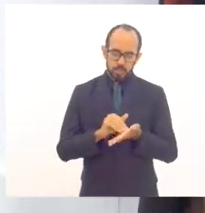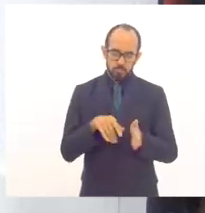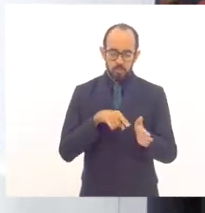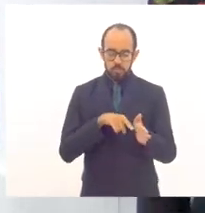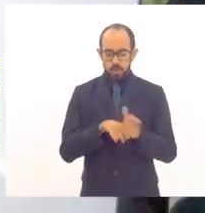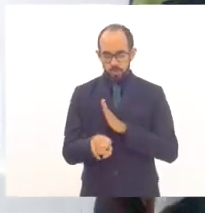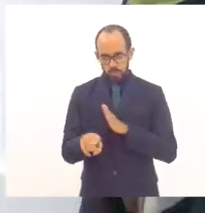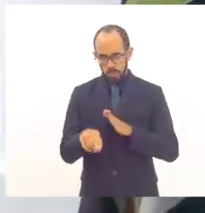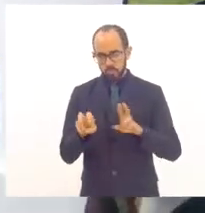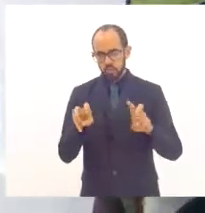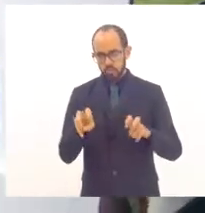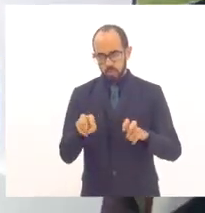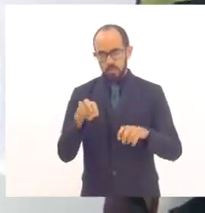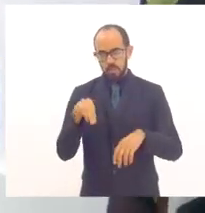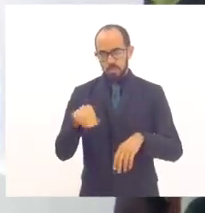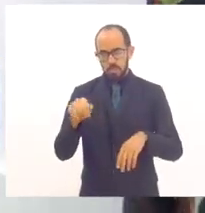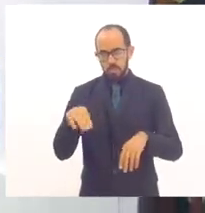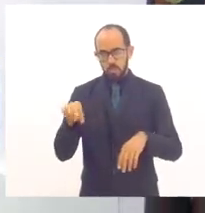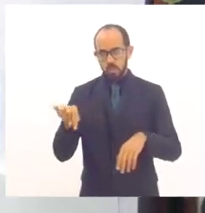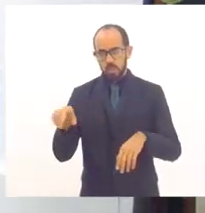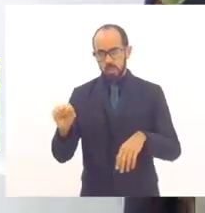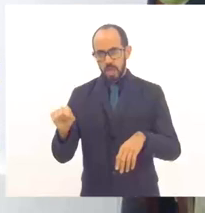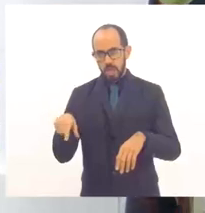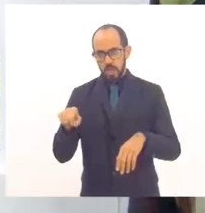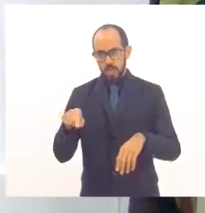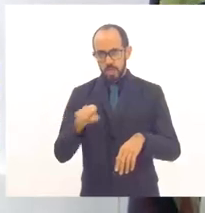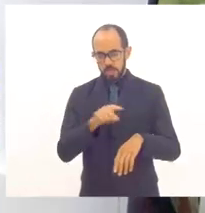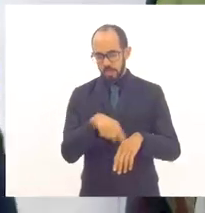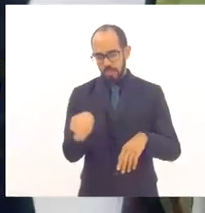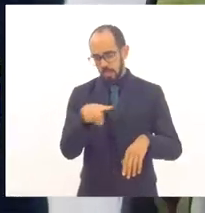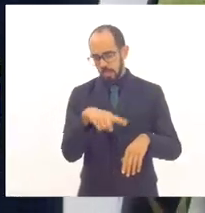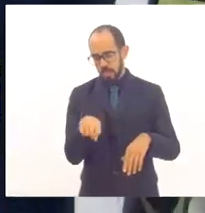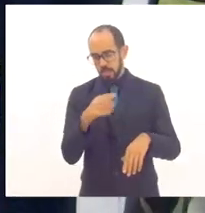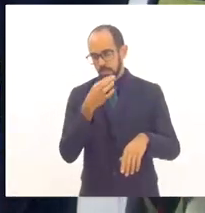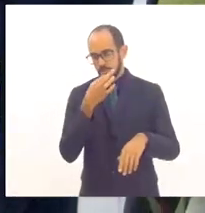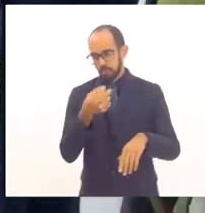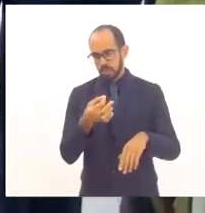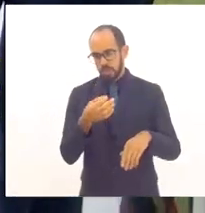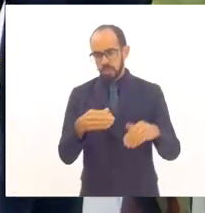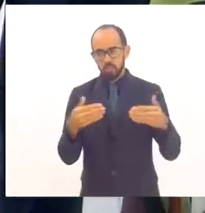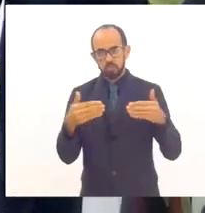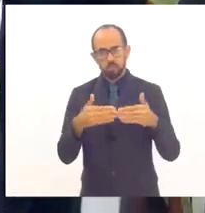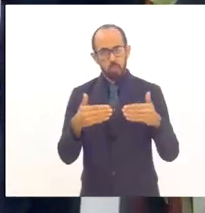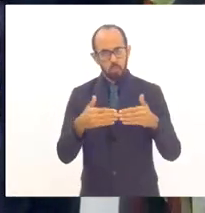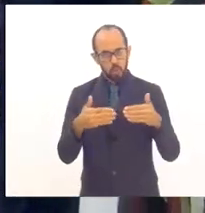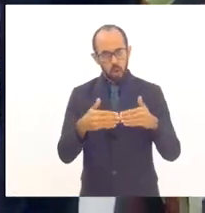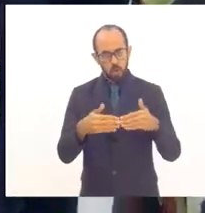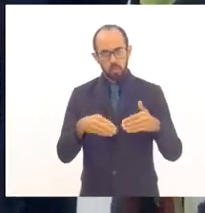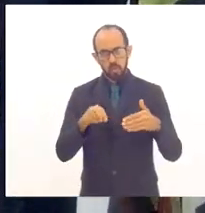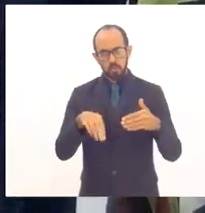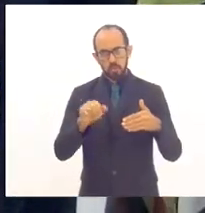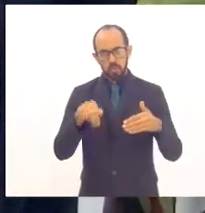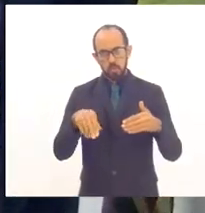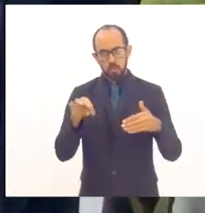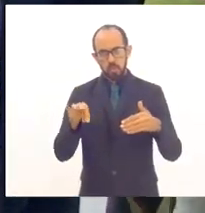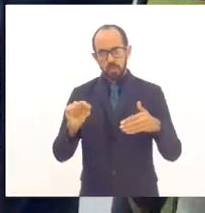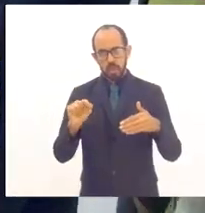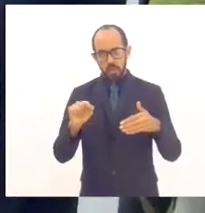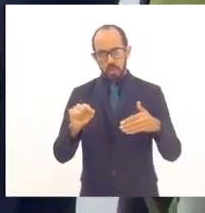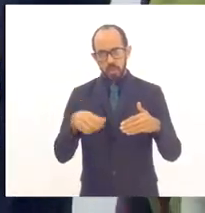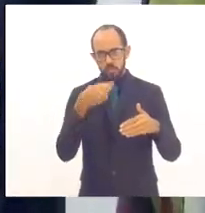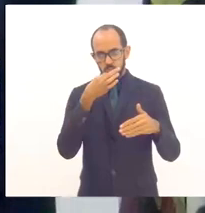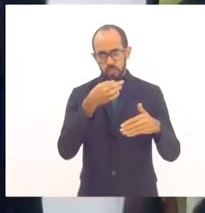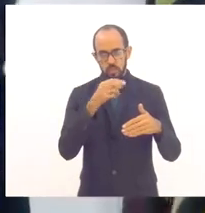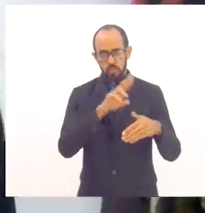consultadas sobre a minuta, eles sim deram parecer favorável à minuta. A indicação de